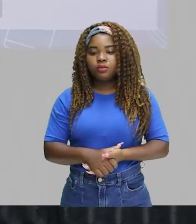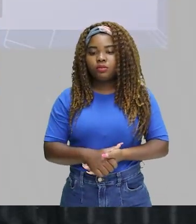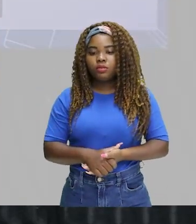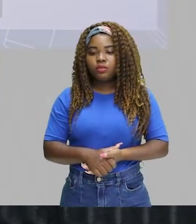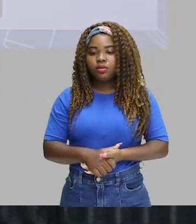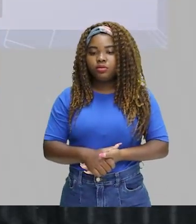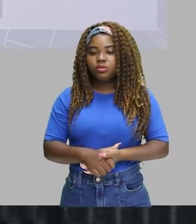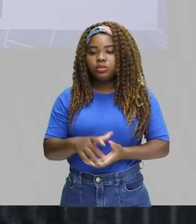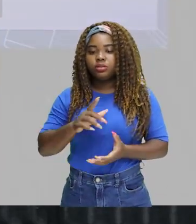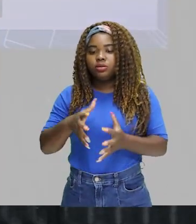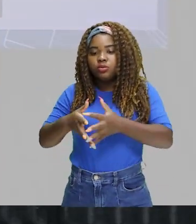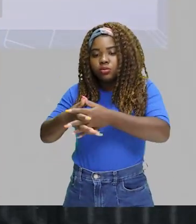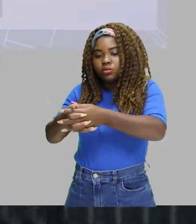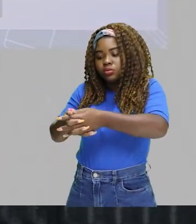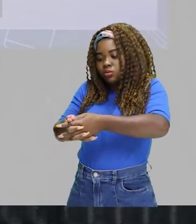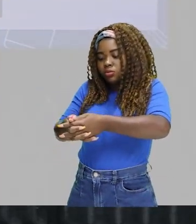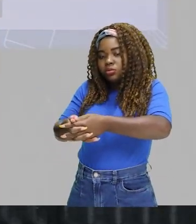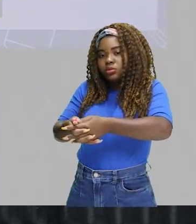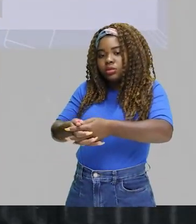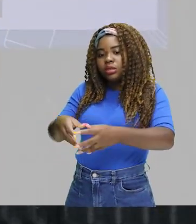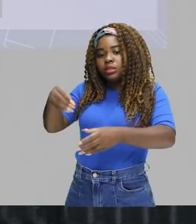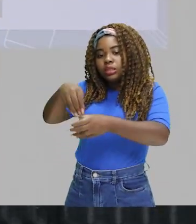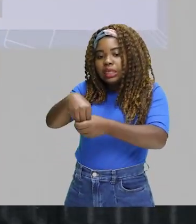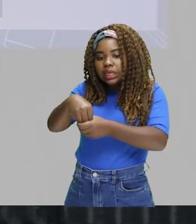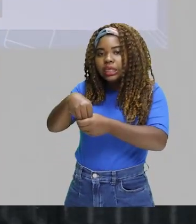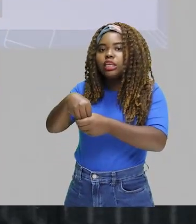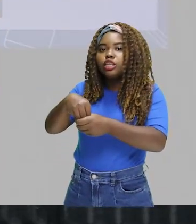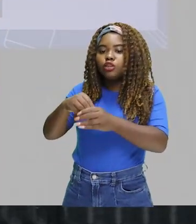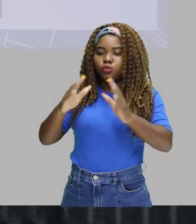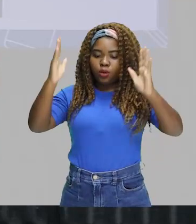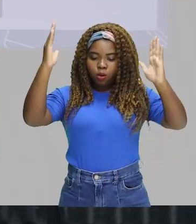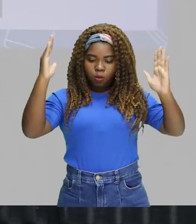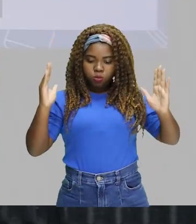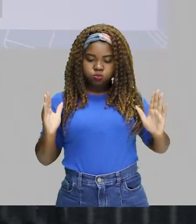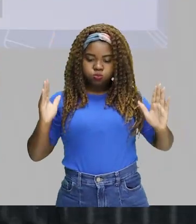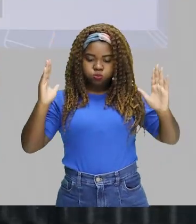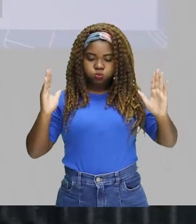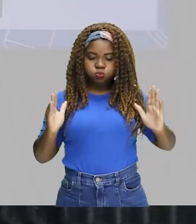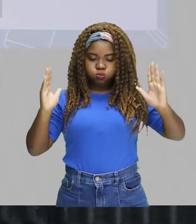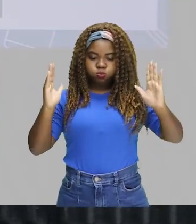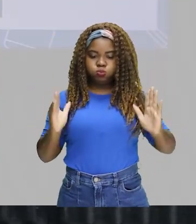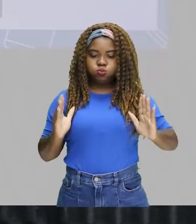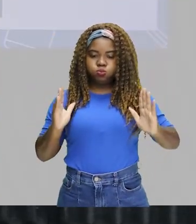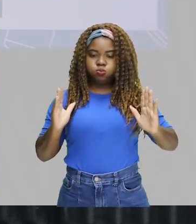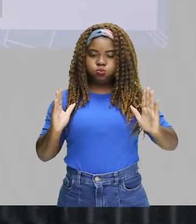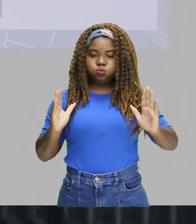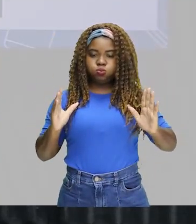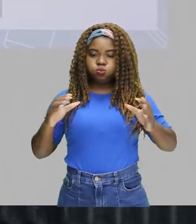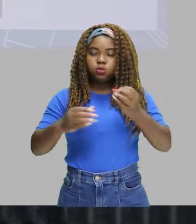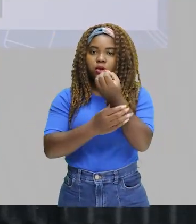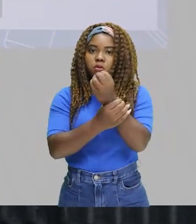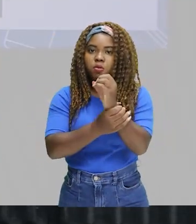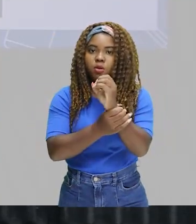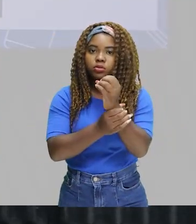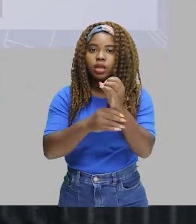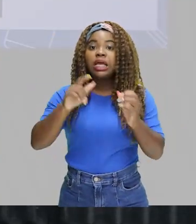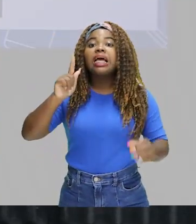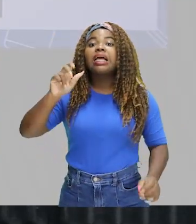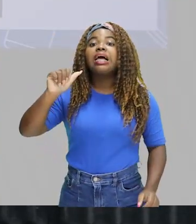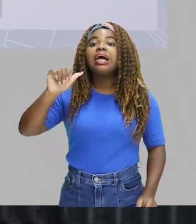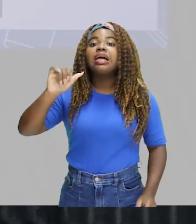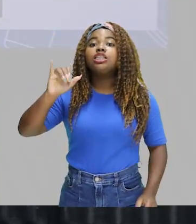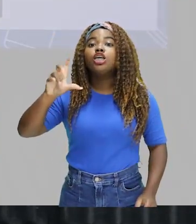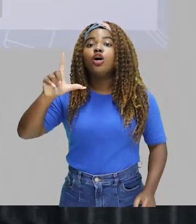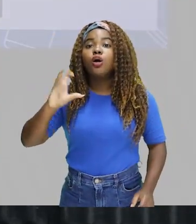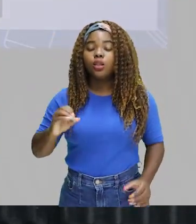o arremesso de dentro de uma gaiola de proteção para evitar qualquer tipo de acidente. Ele